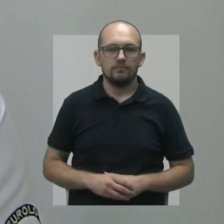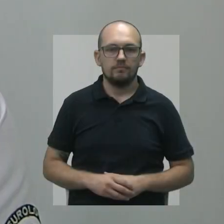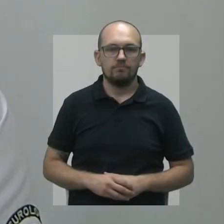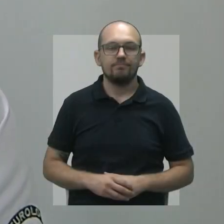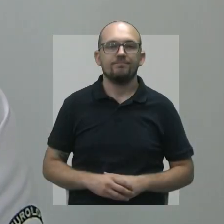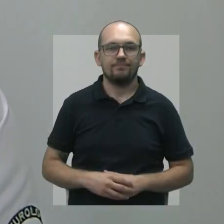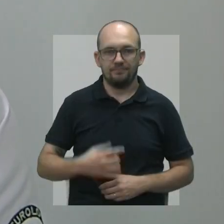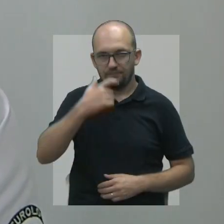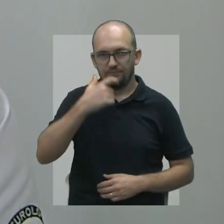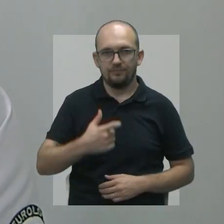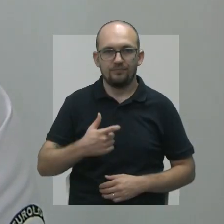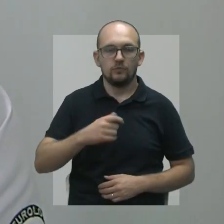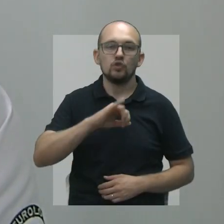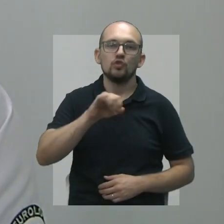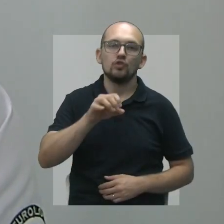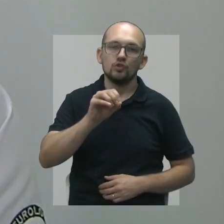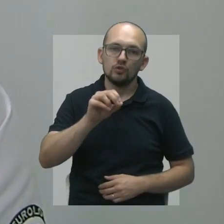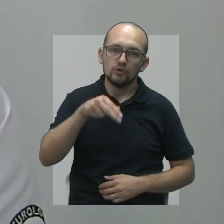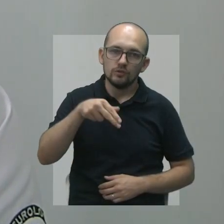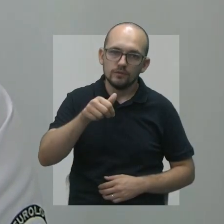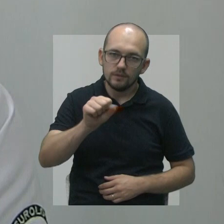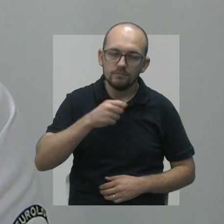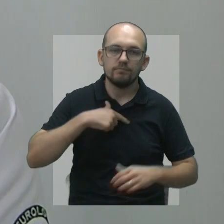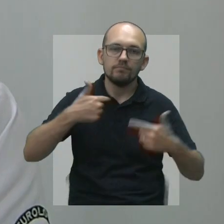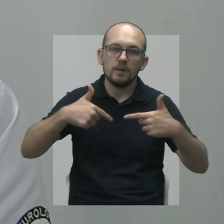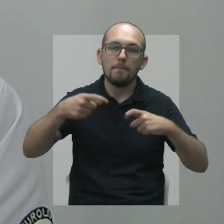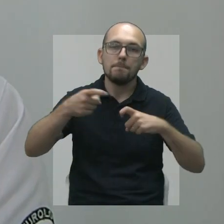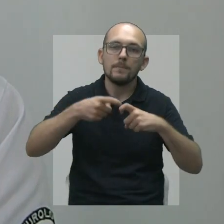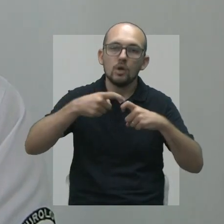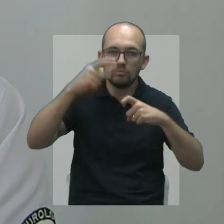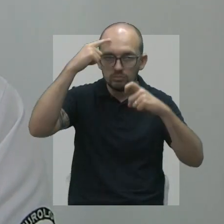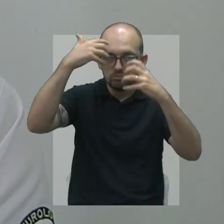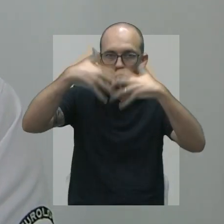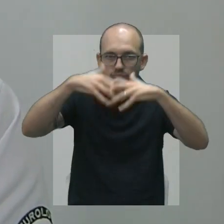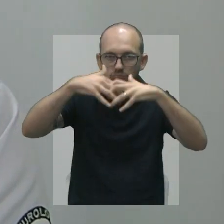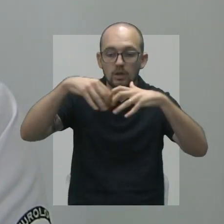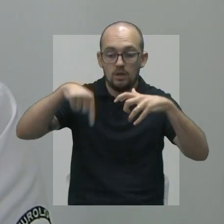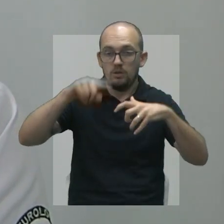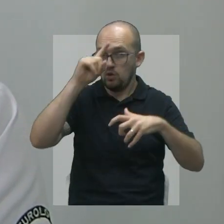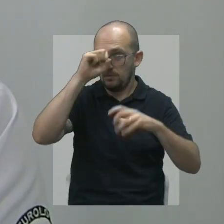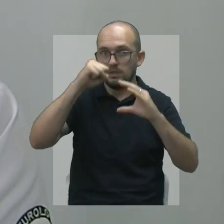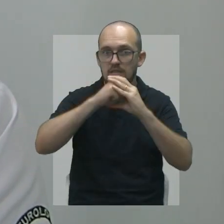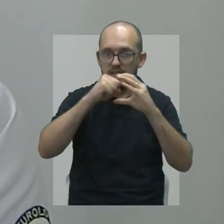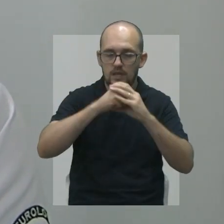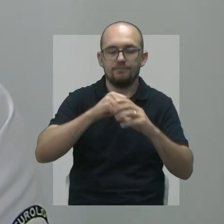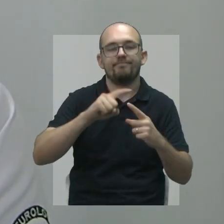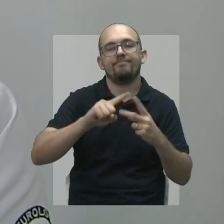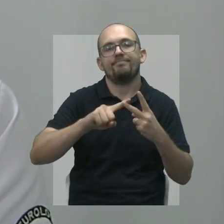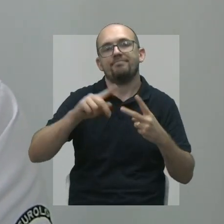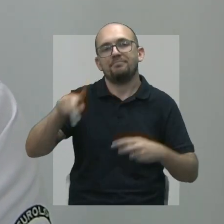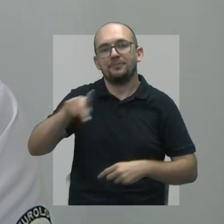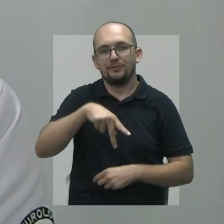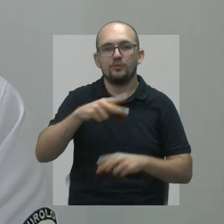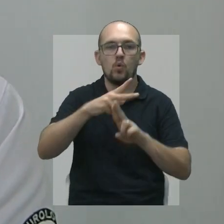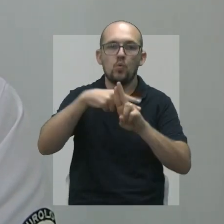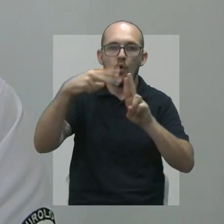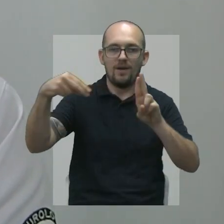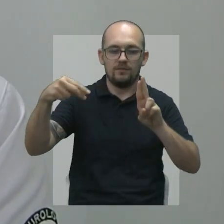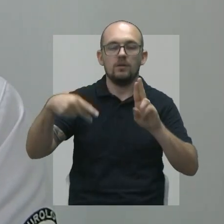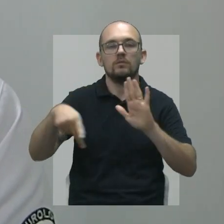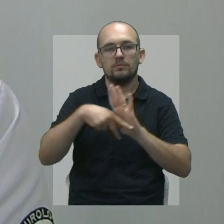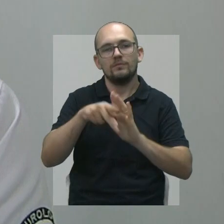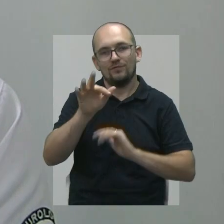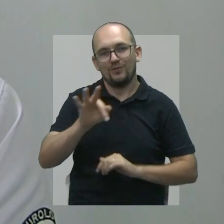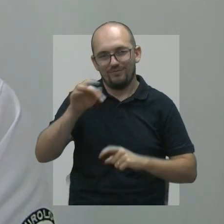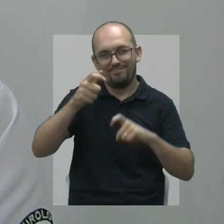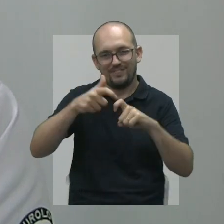Meu nome é Jonas Bernardes, eu sou médico neurologista aqui da Santa Casa de Jaú, professor da UNOeste, Faculdade de Medicina de Jaú, e